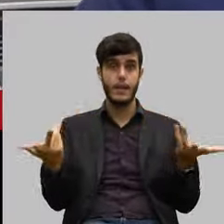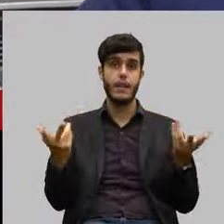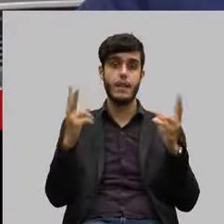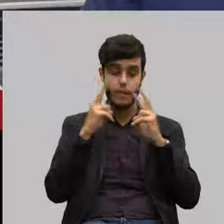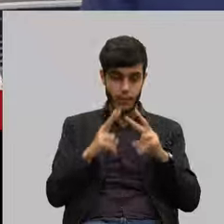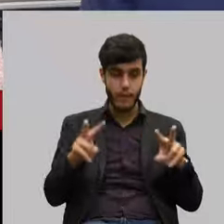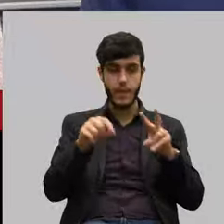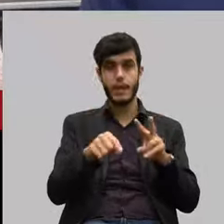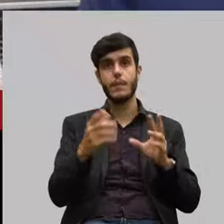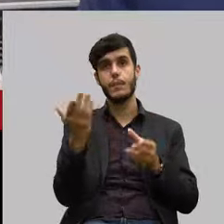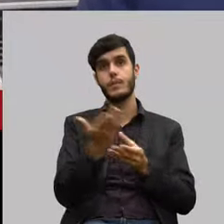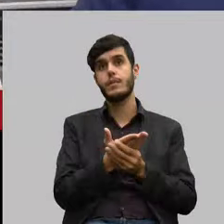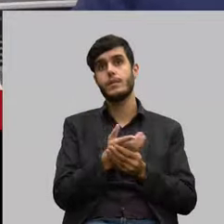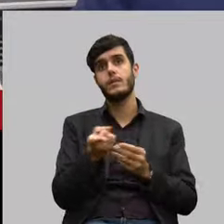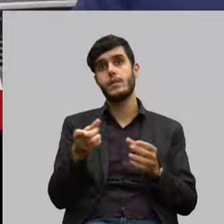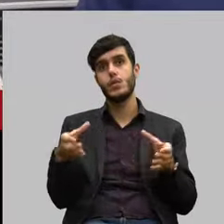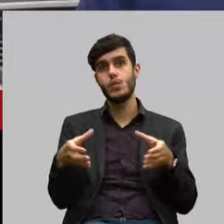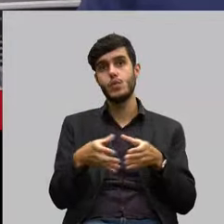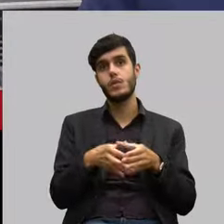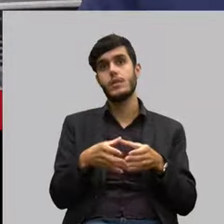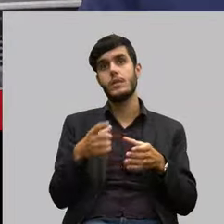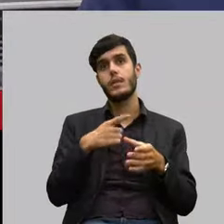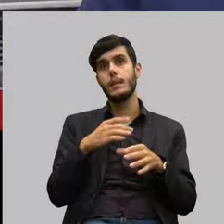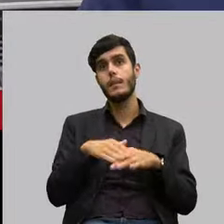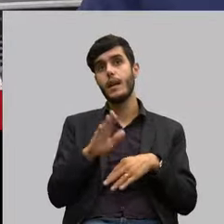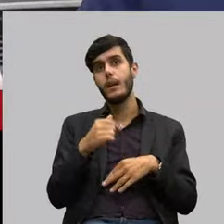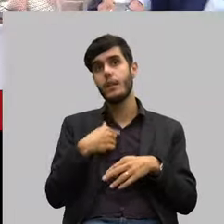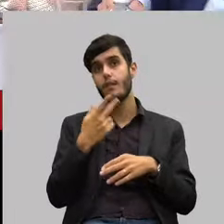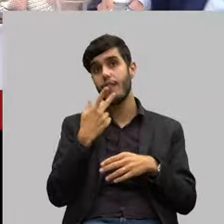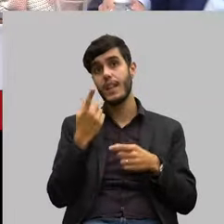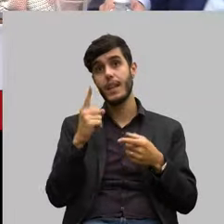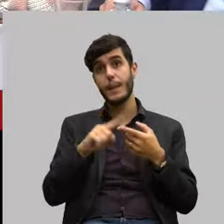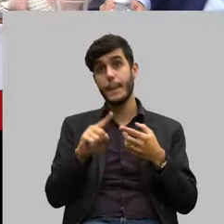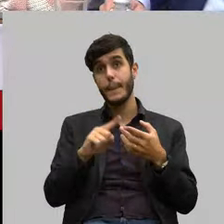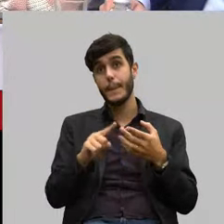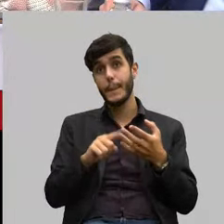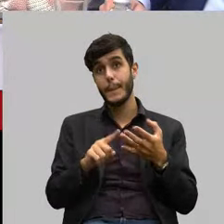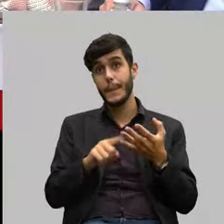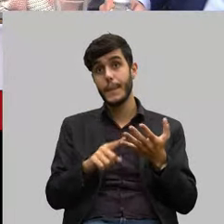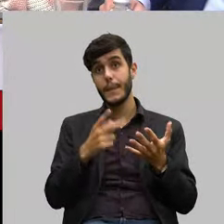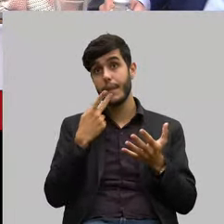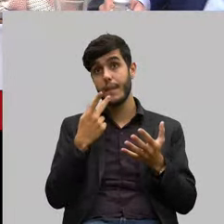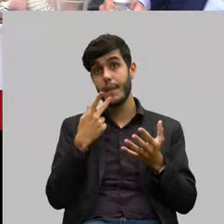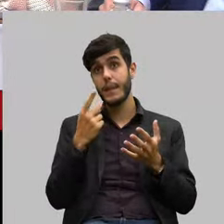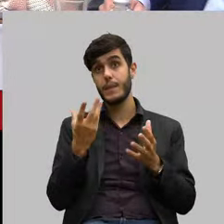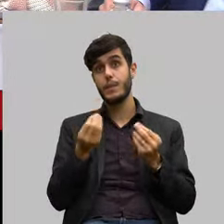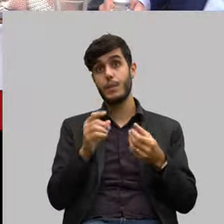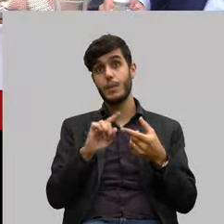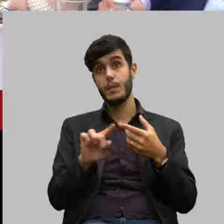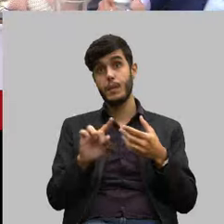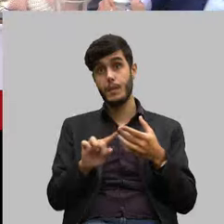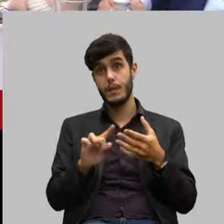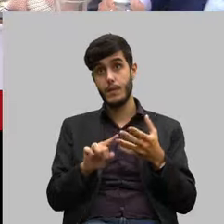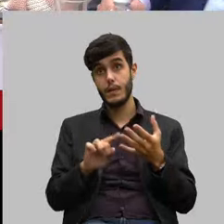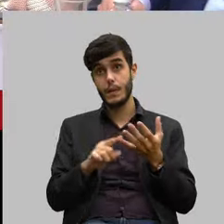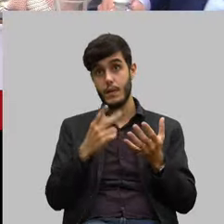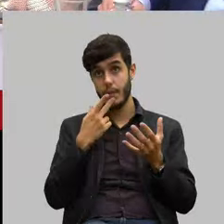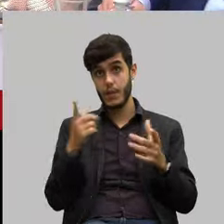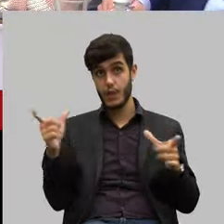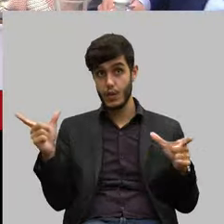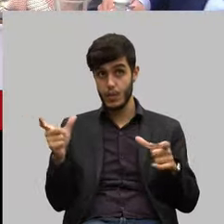conselhos tem mais secretária eu acabei de fazer minha minha síntese aqui dos conselhos vocês estão